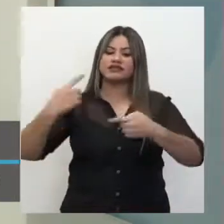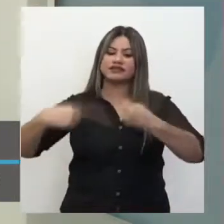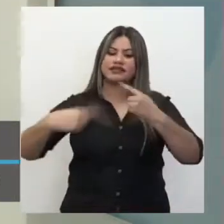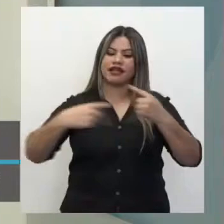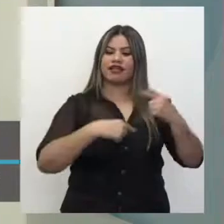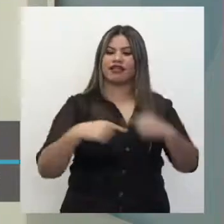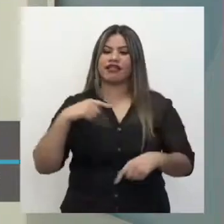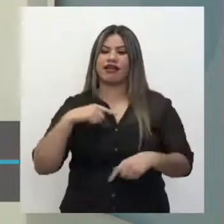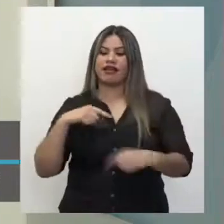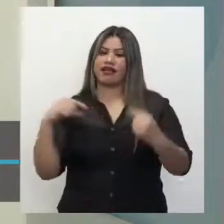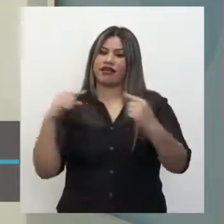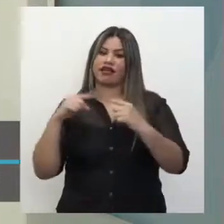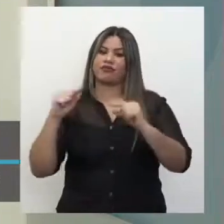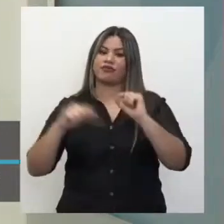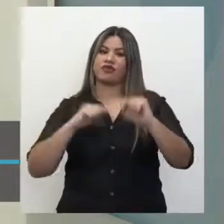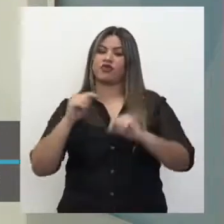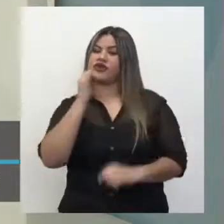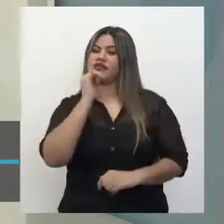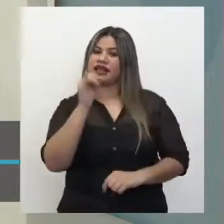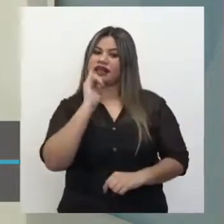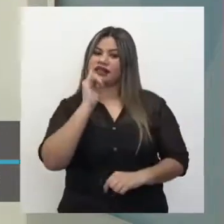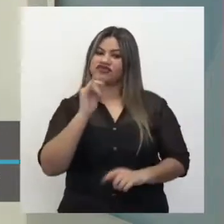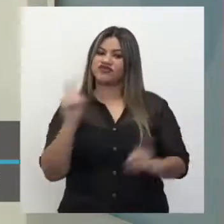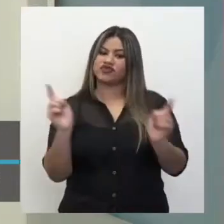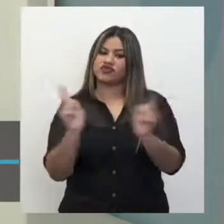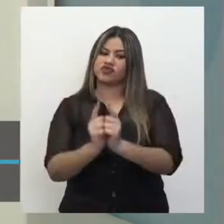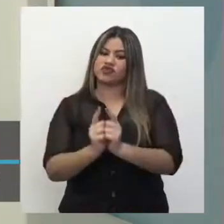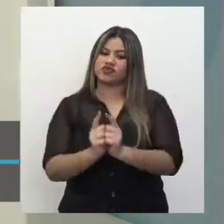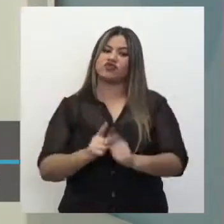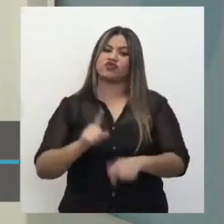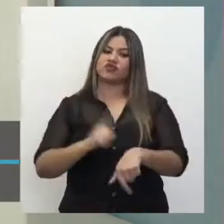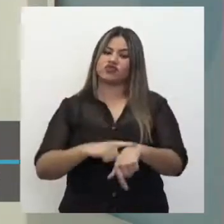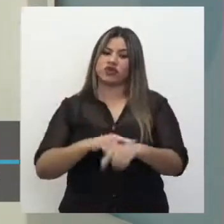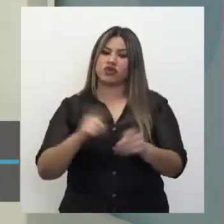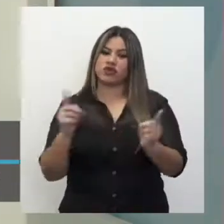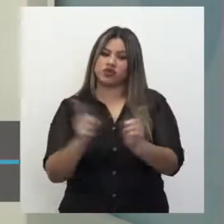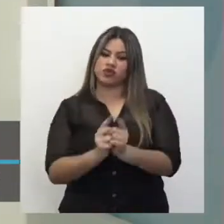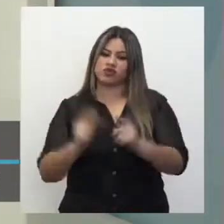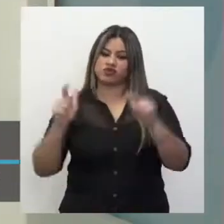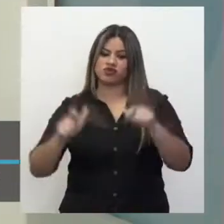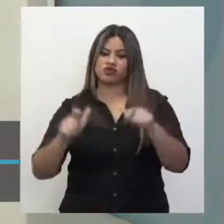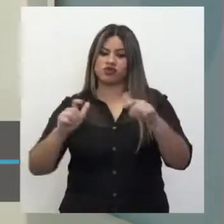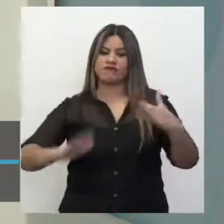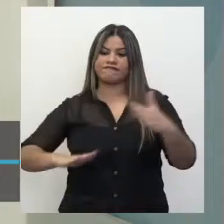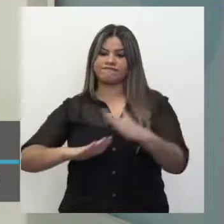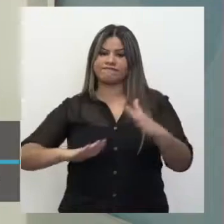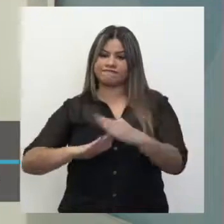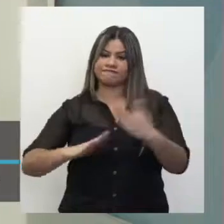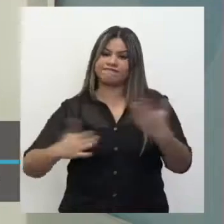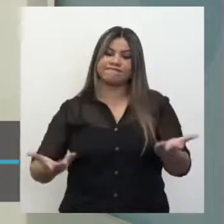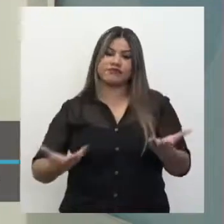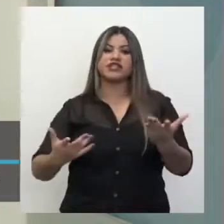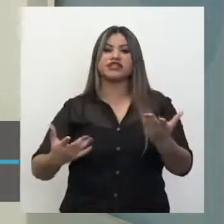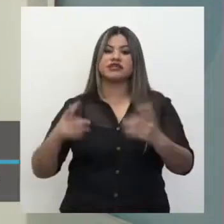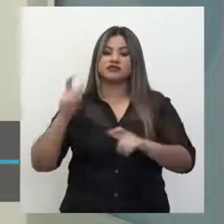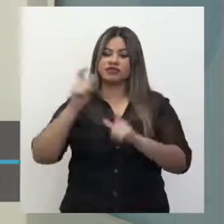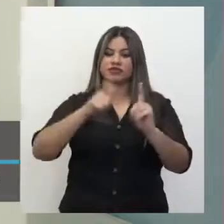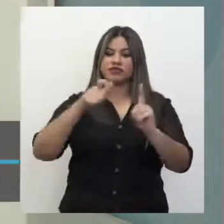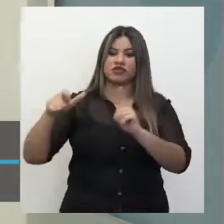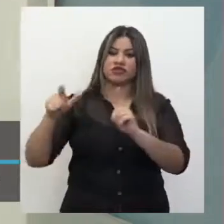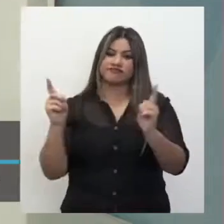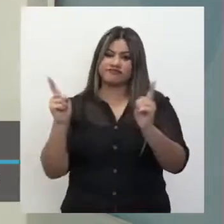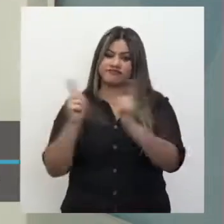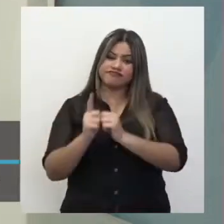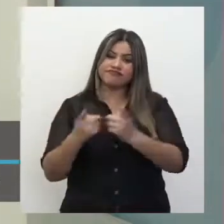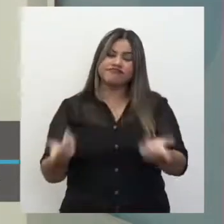essa é a definição mesmo. Uma narrativa curta, o tempo é curto, o espaço é restrito, são poucas as personagens, é isso